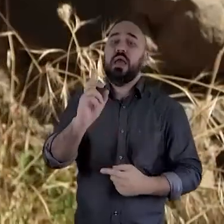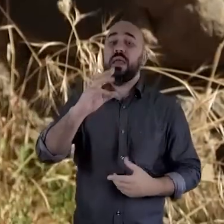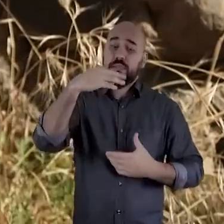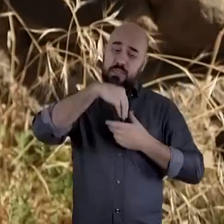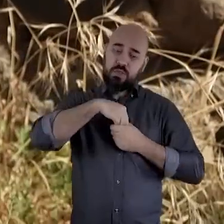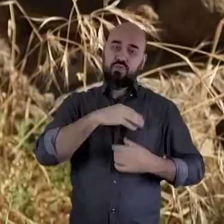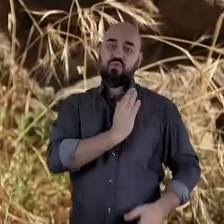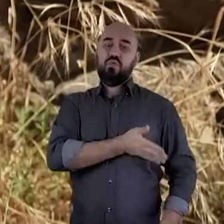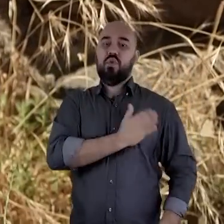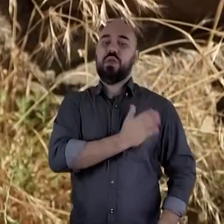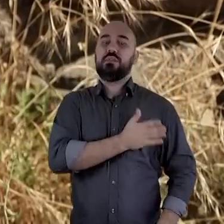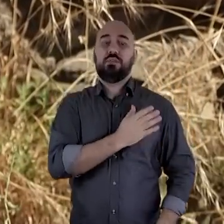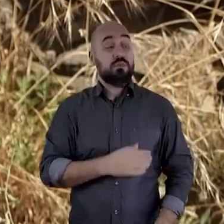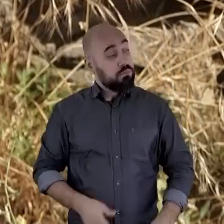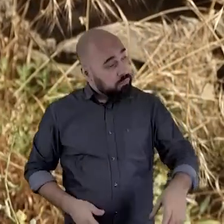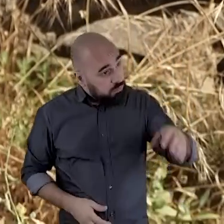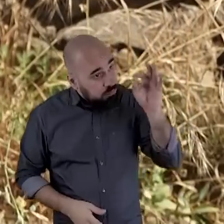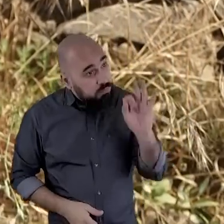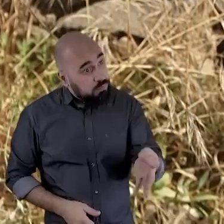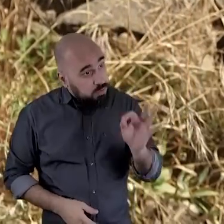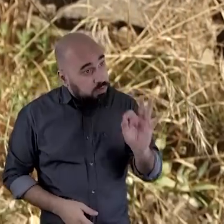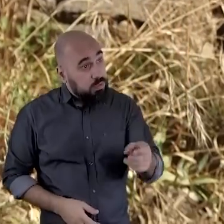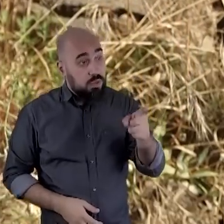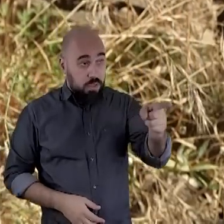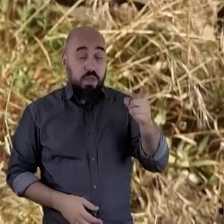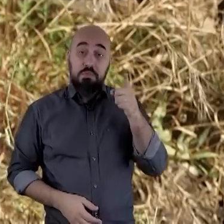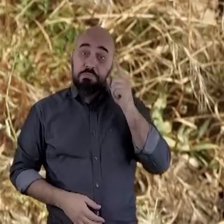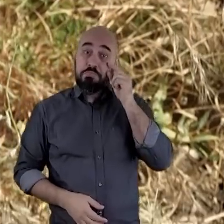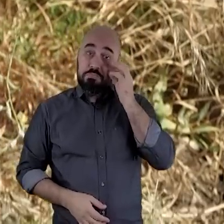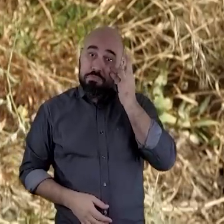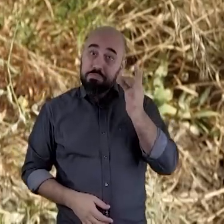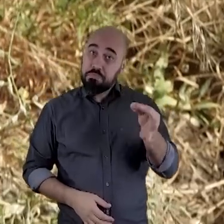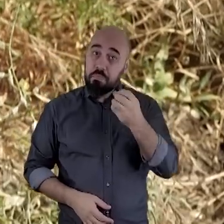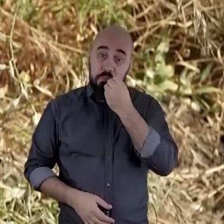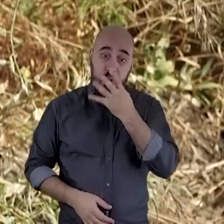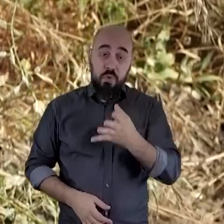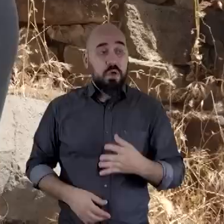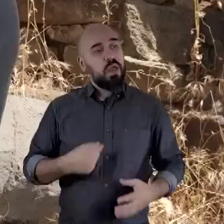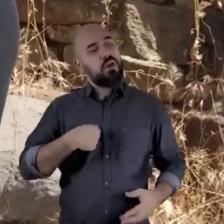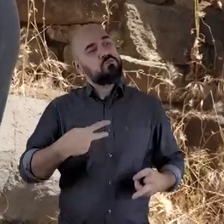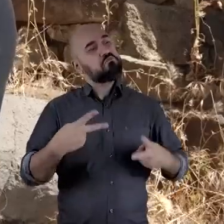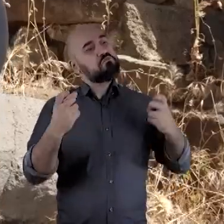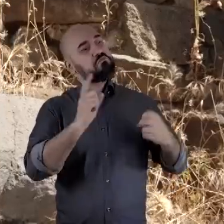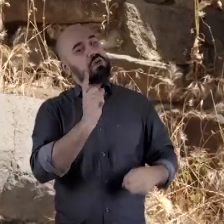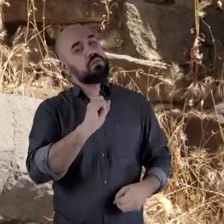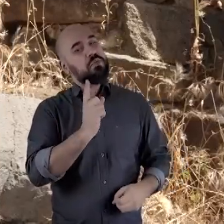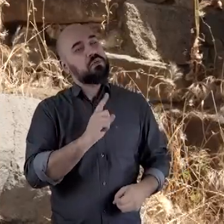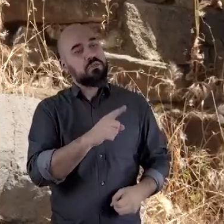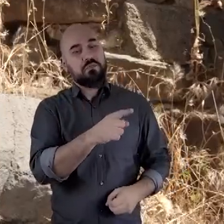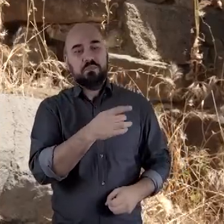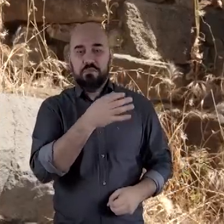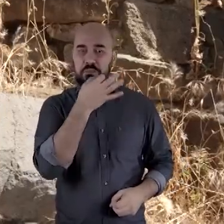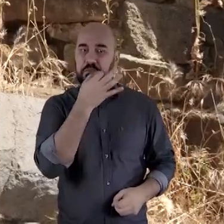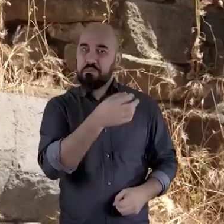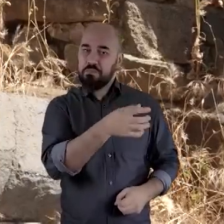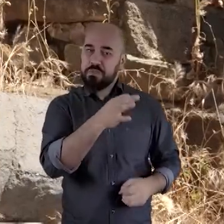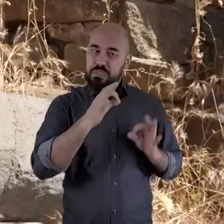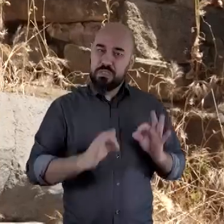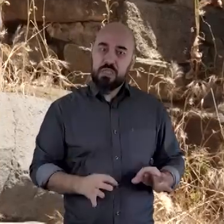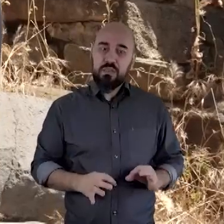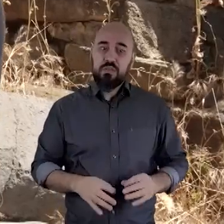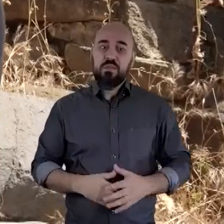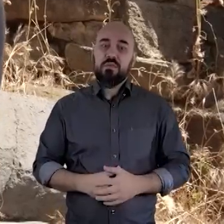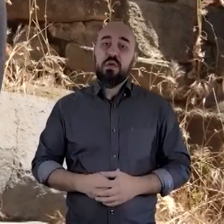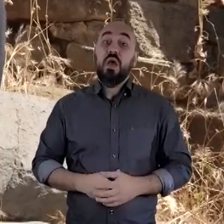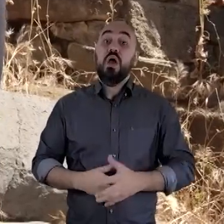fantástico, não é isso? Exatamente, ótimo, ótima observação. Não tinha percebido isso, muito boa observação.